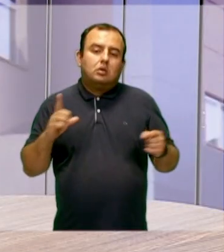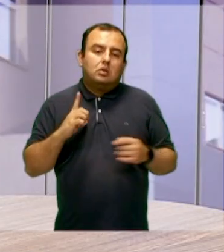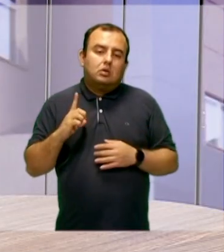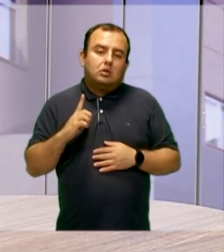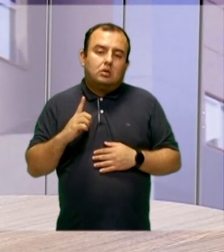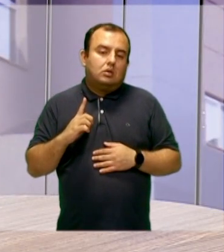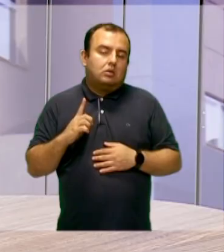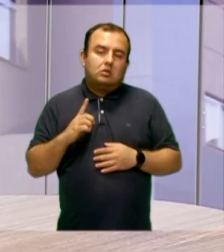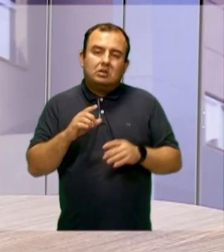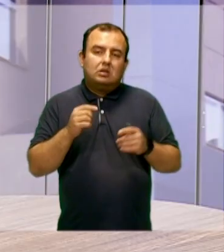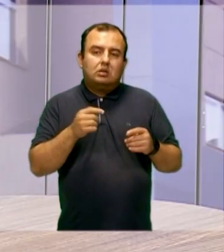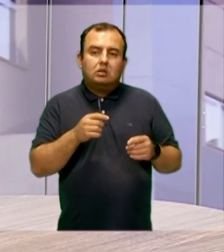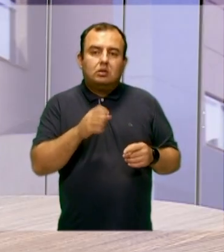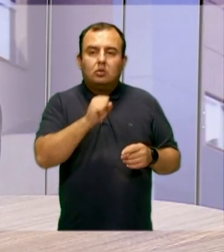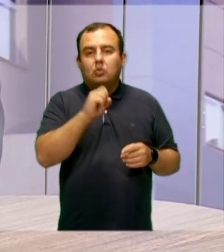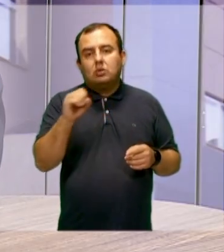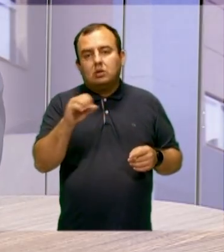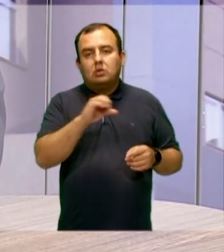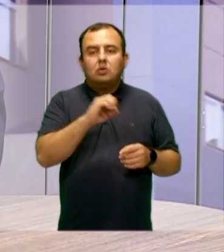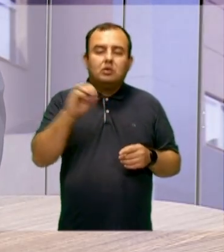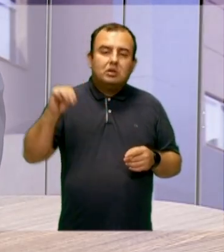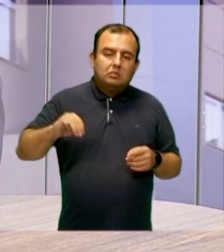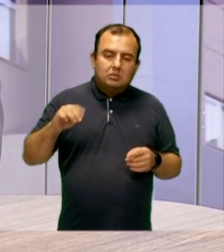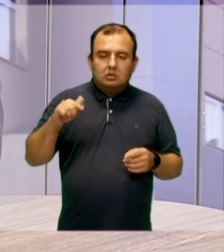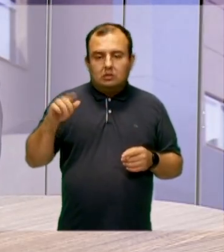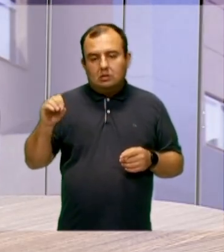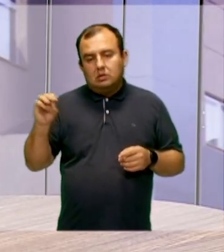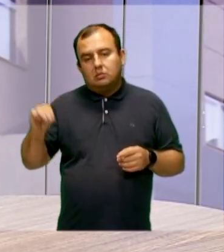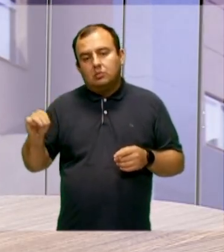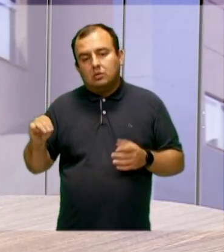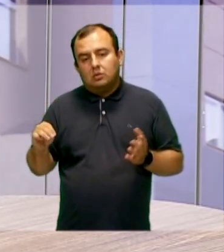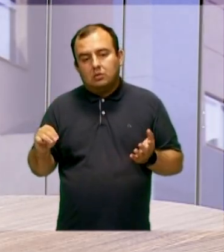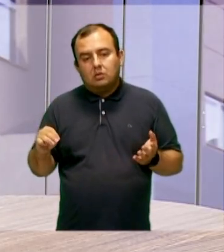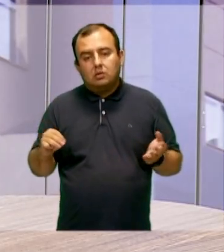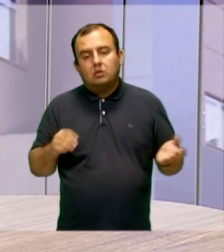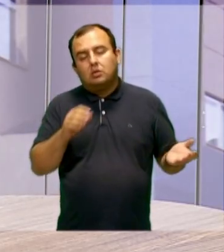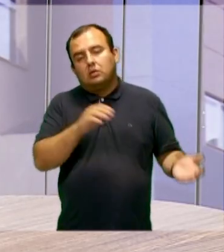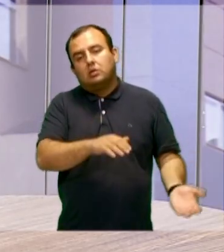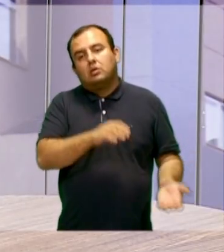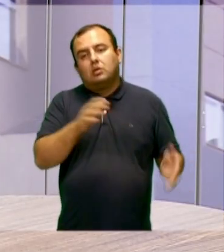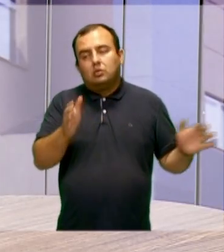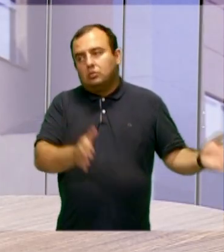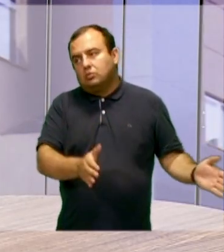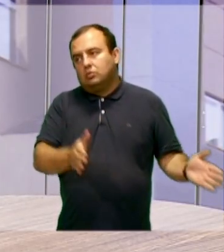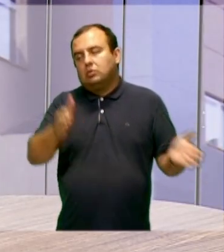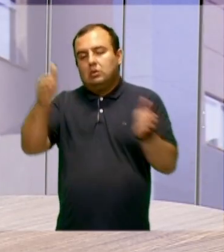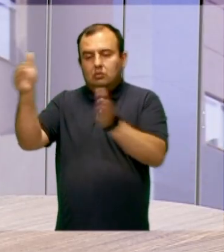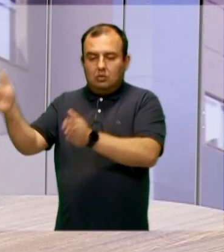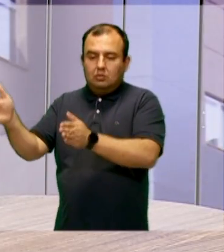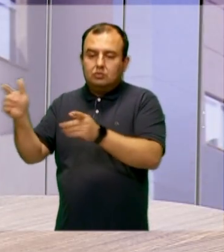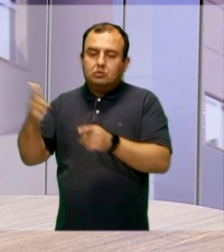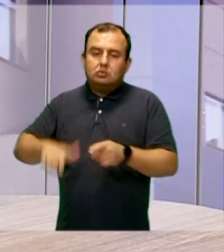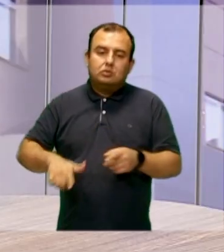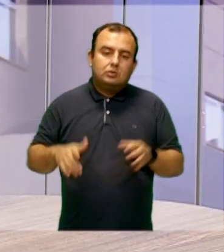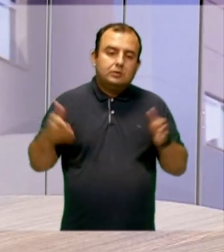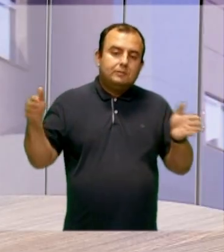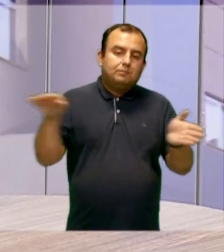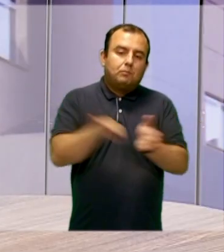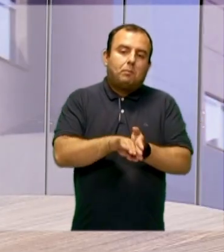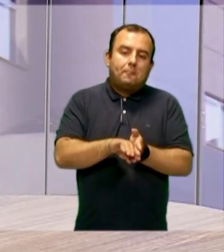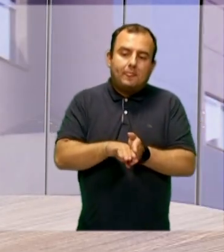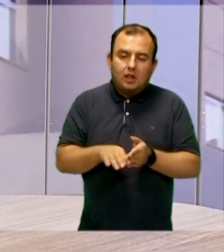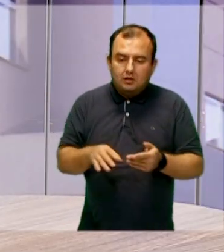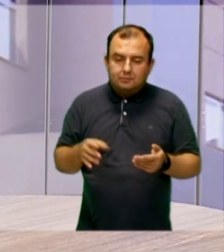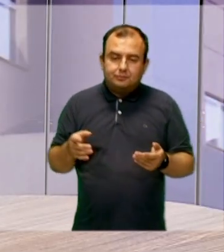tinha 100 metros. Tinha 80, tinha 90, tinha 70. O que se faz? Se devolve toda a carga, né? Então, hoje, quando chega lá, não é